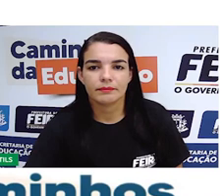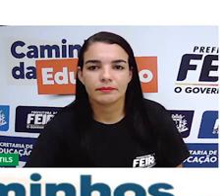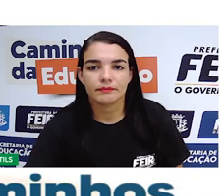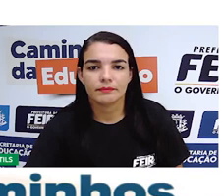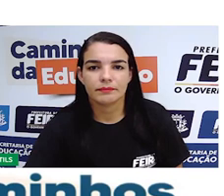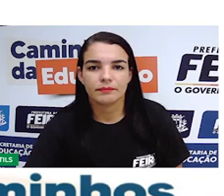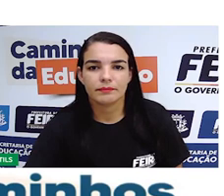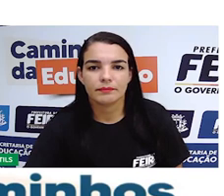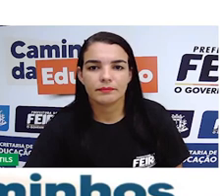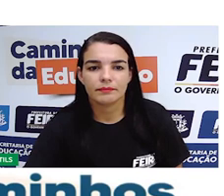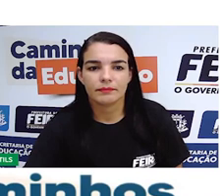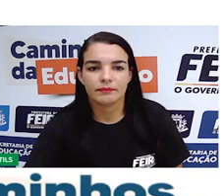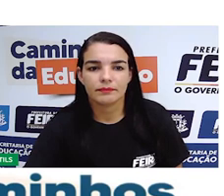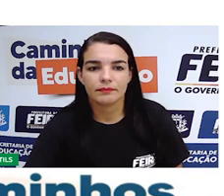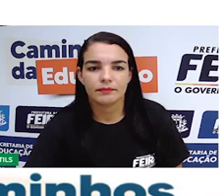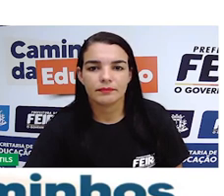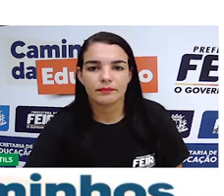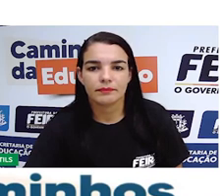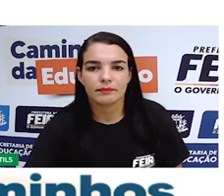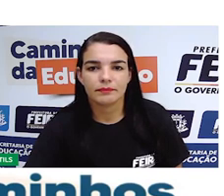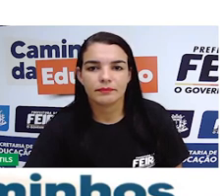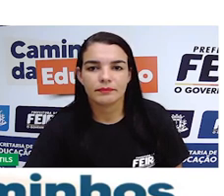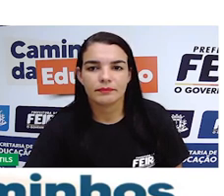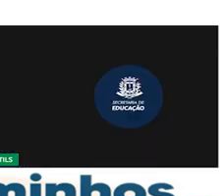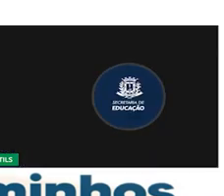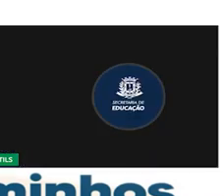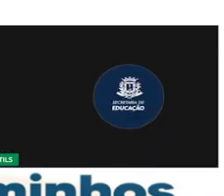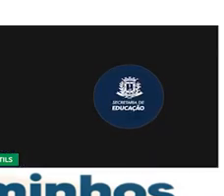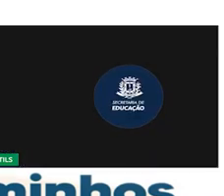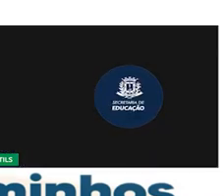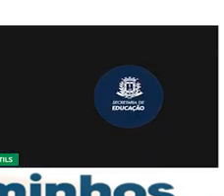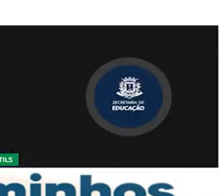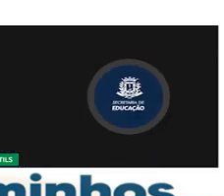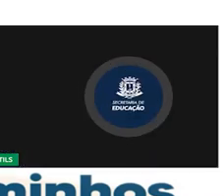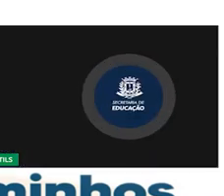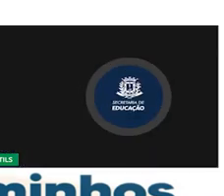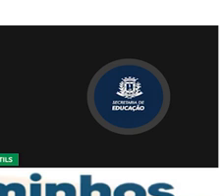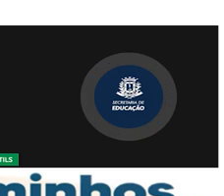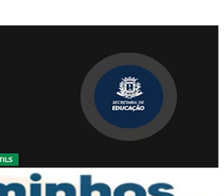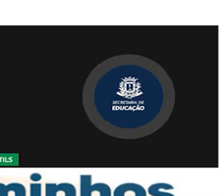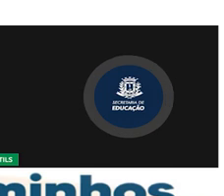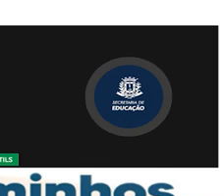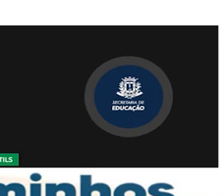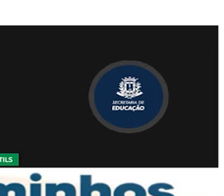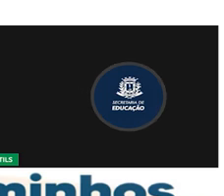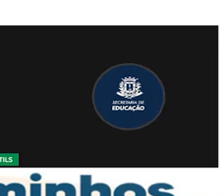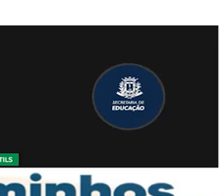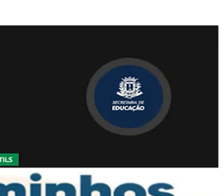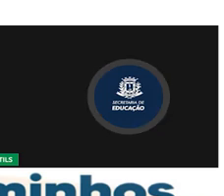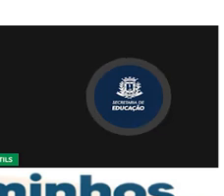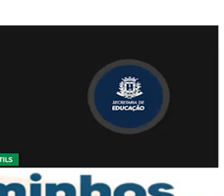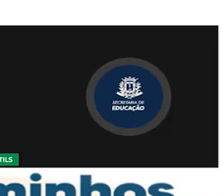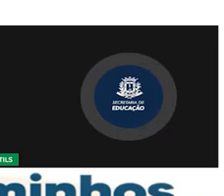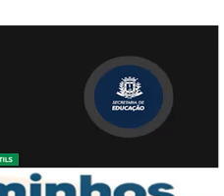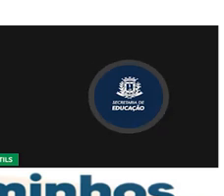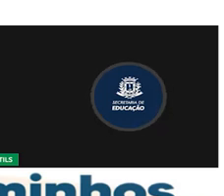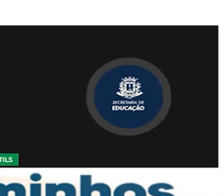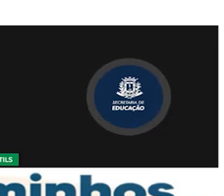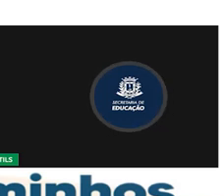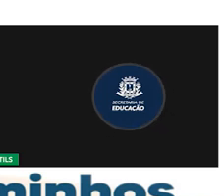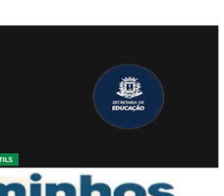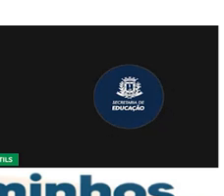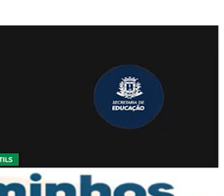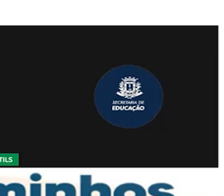mitologia grega, depois também ficou conhecida como Infernal. Ela ficava vigiando as almas e sabia os